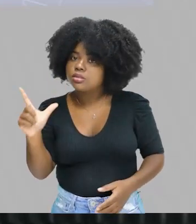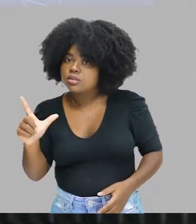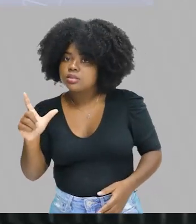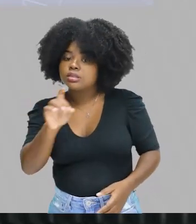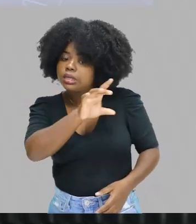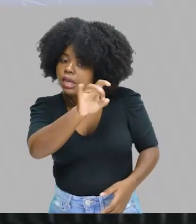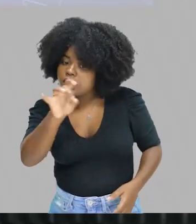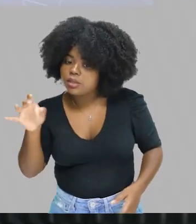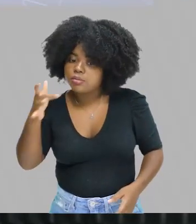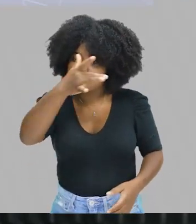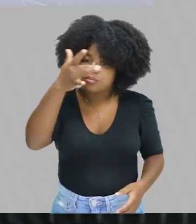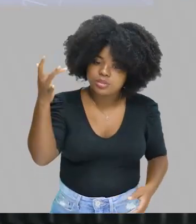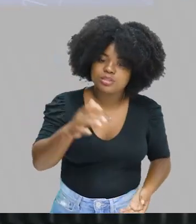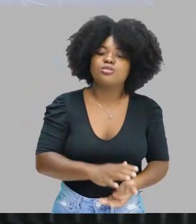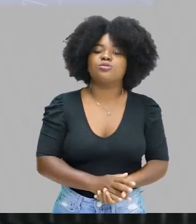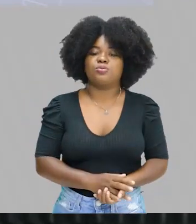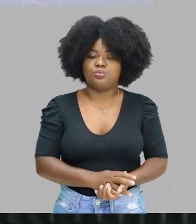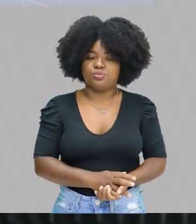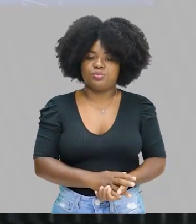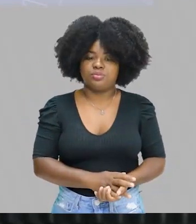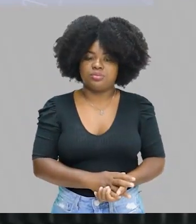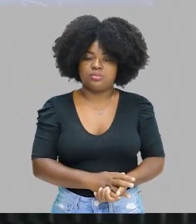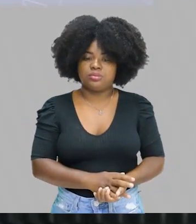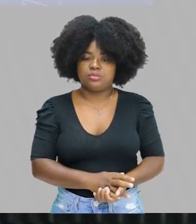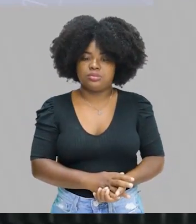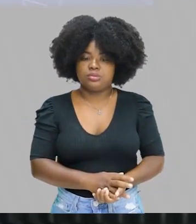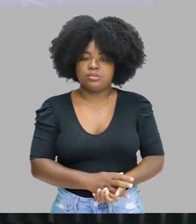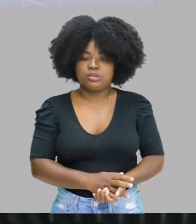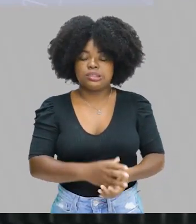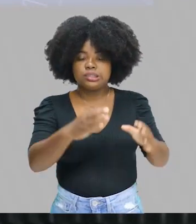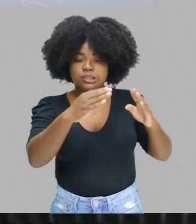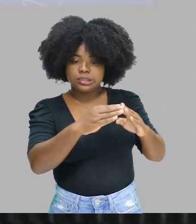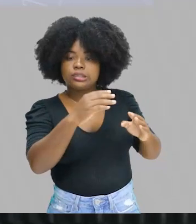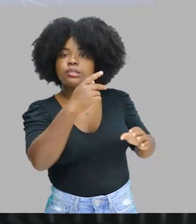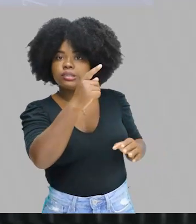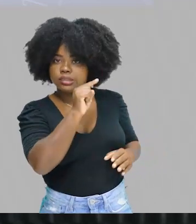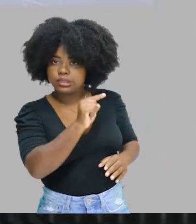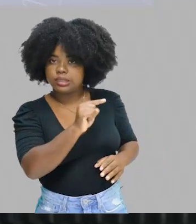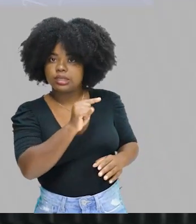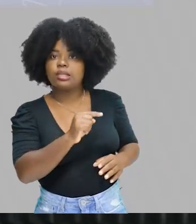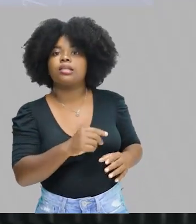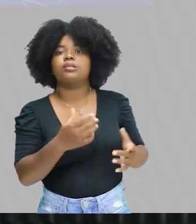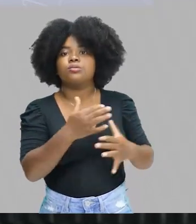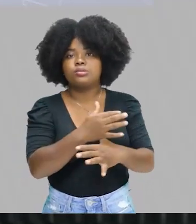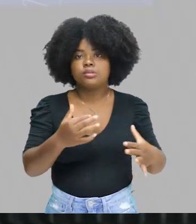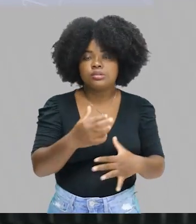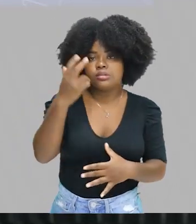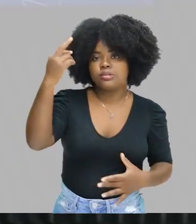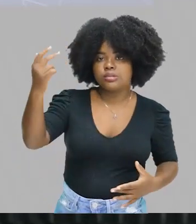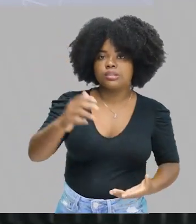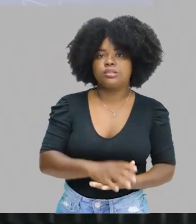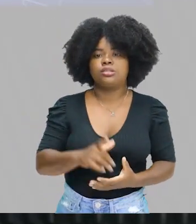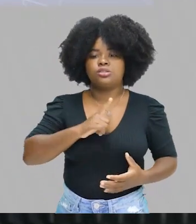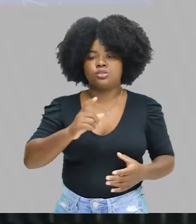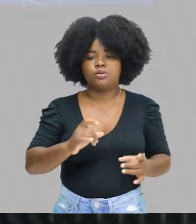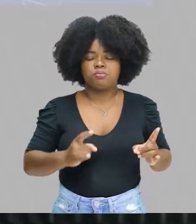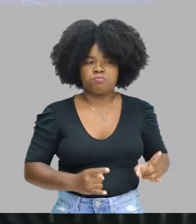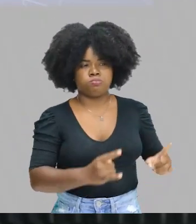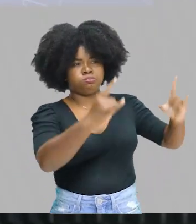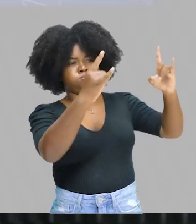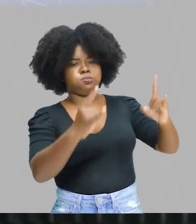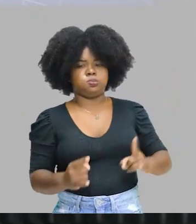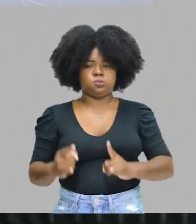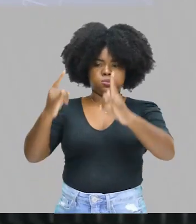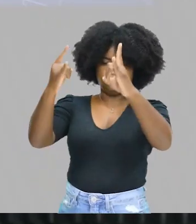que morava na região tombada, que a gente chama aqui de Praia Grande, é o bairro, onde você tem um acervo gigantesco de prédios que foram construídos no